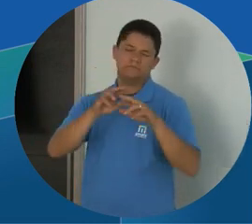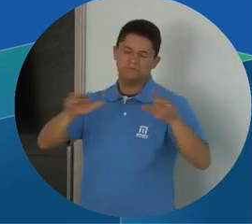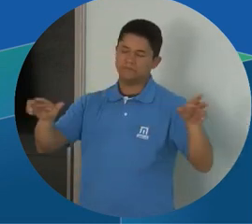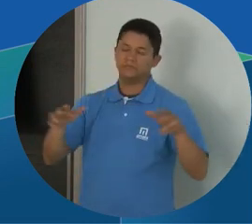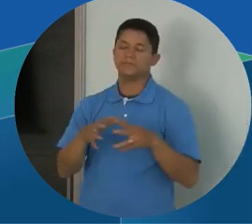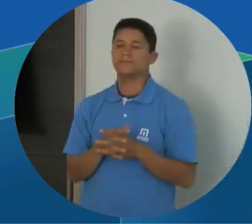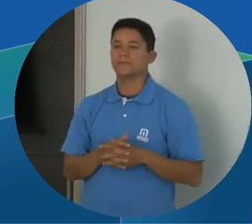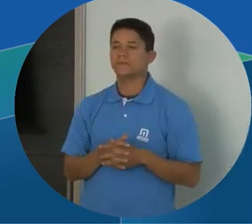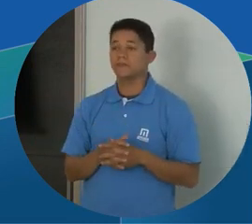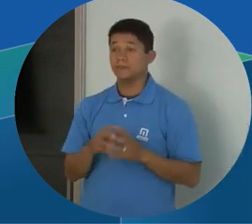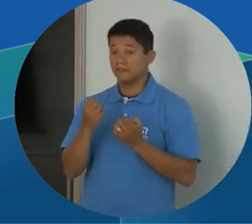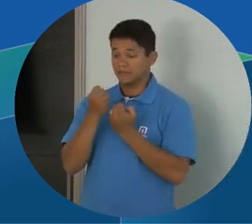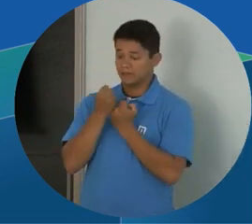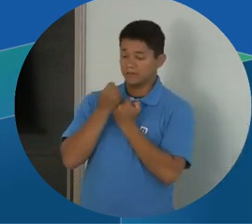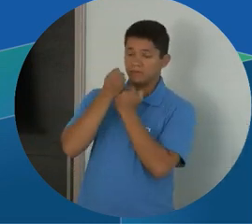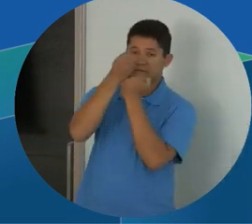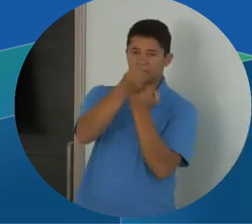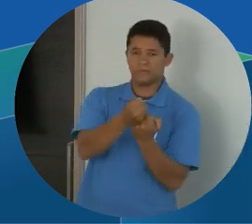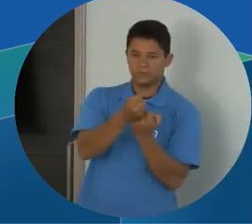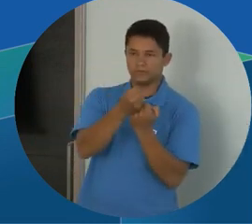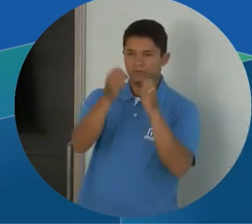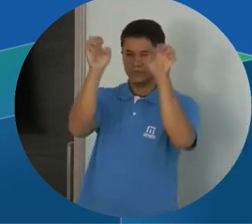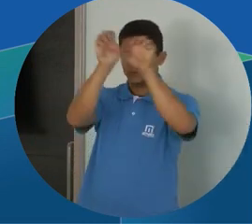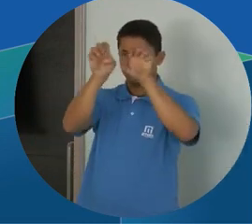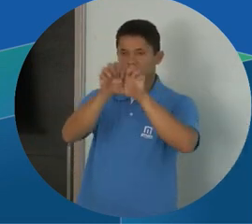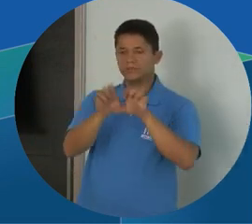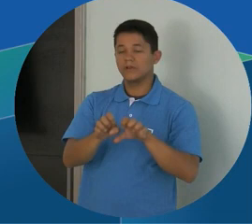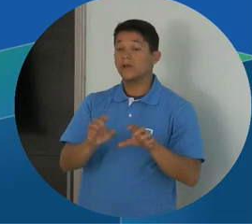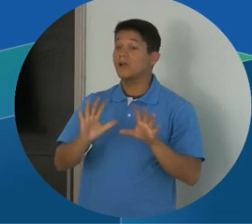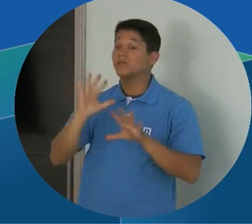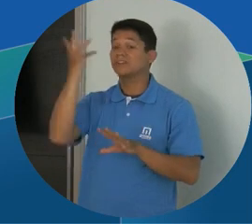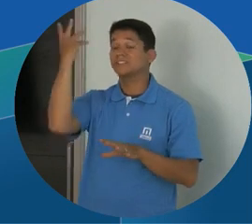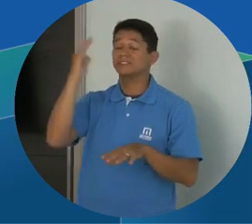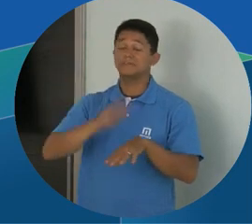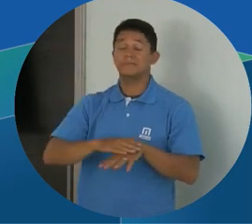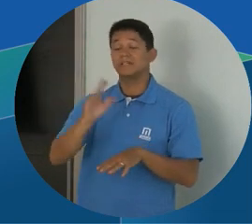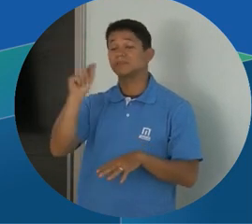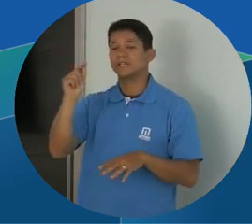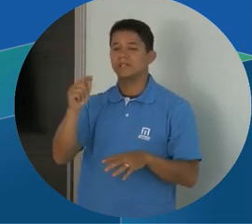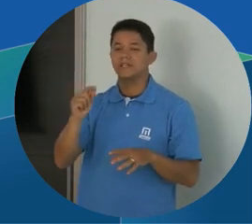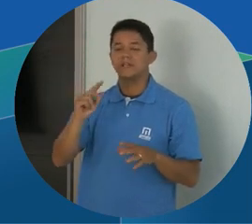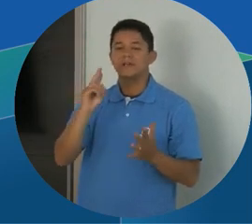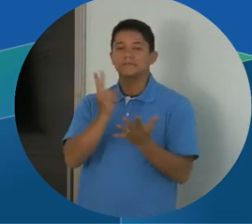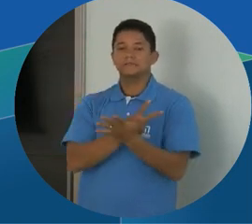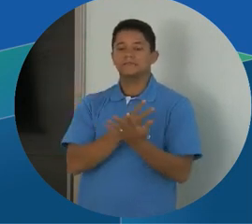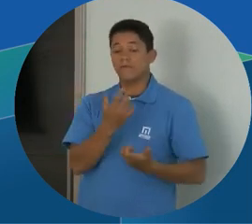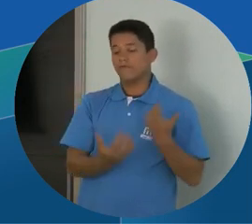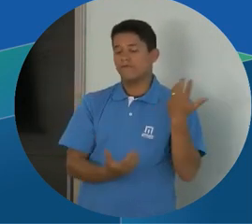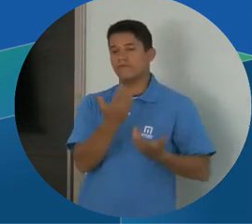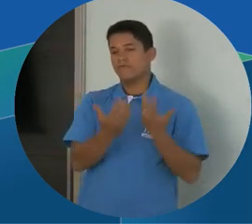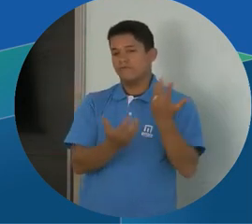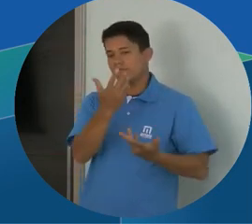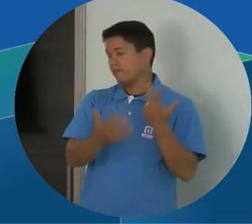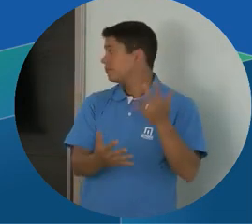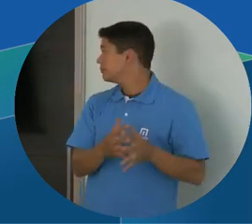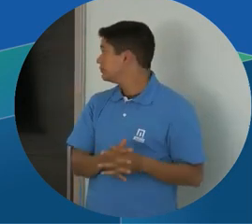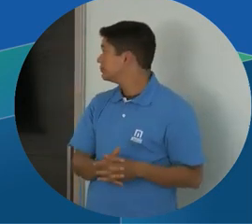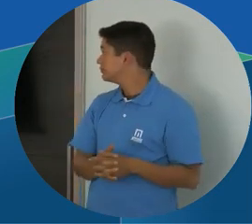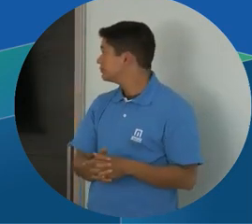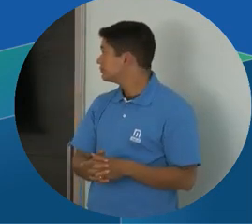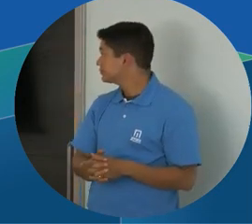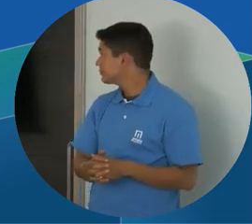estrutural é acidente com fogo, né? A gente reforça muito a estrutura aqui por